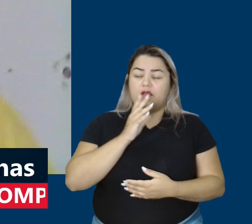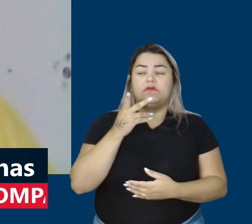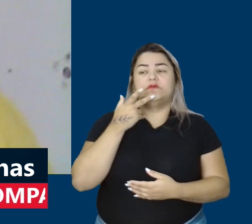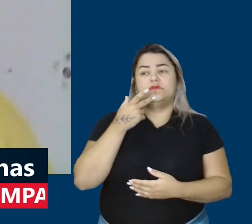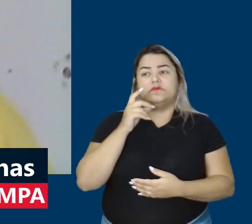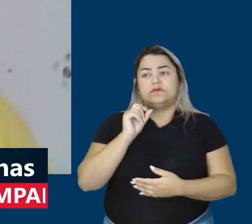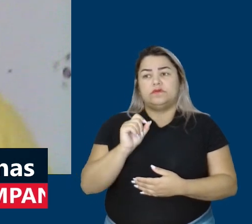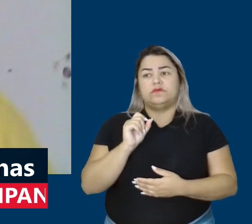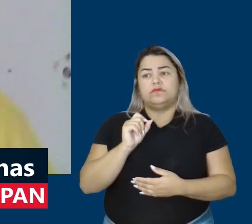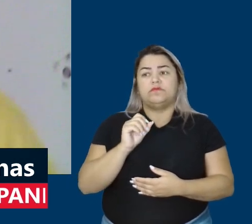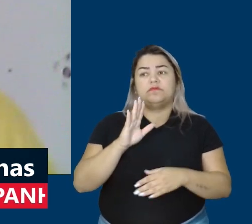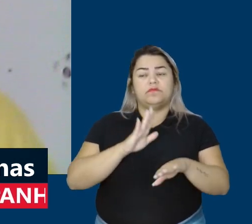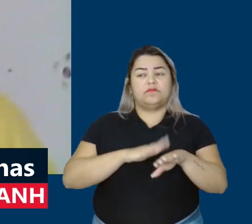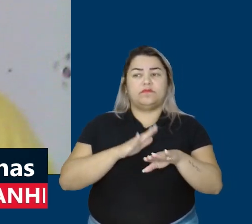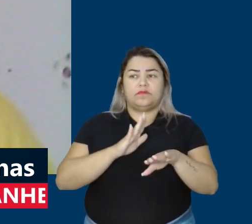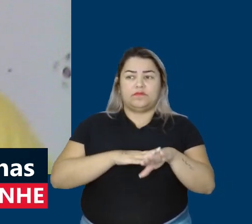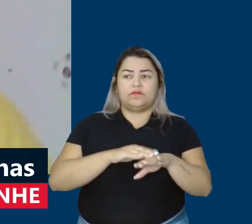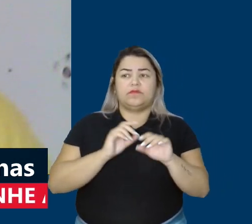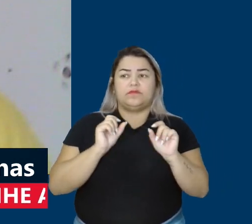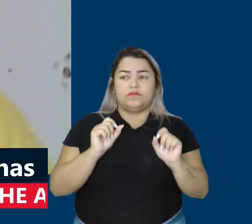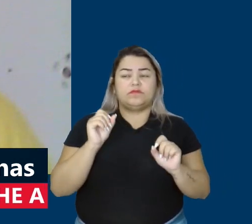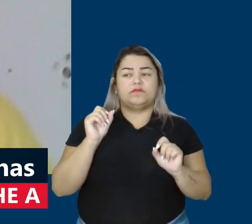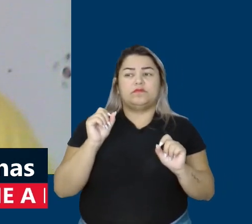a palavra